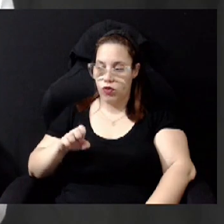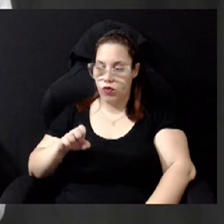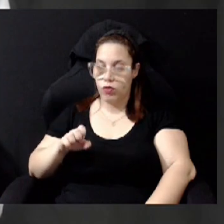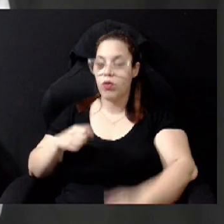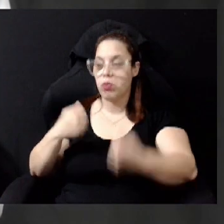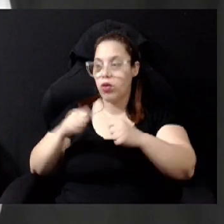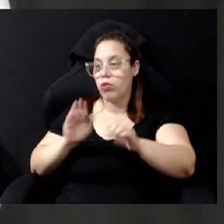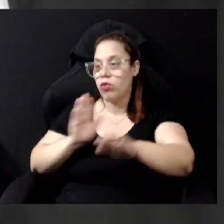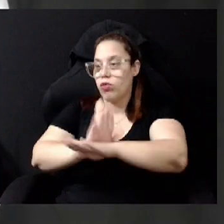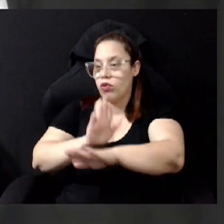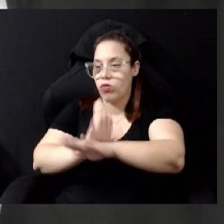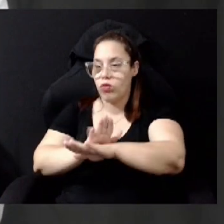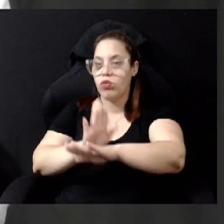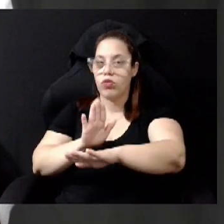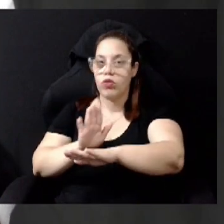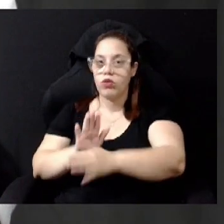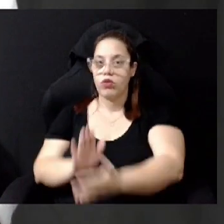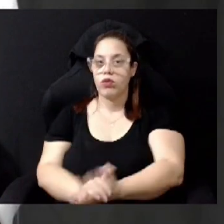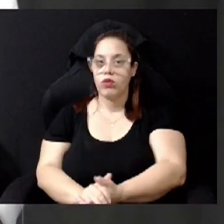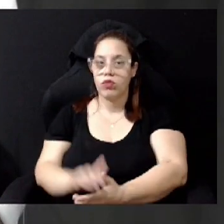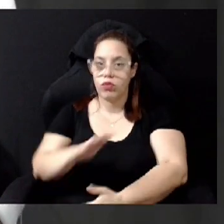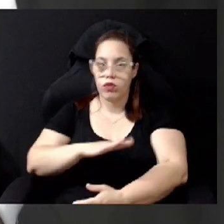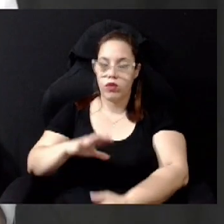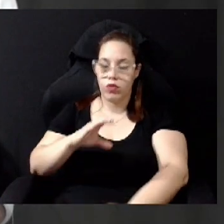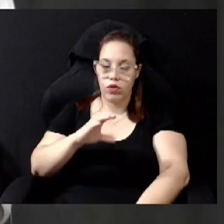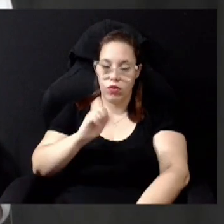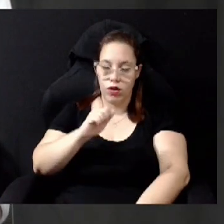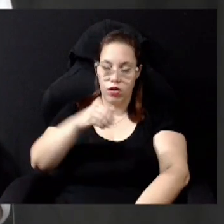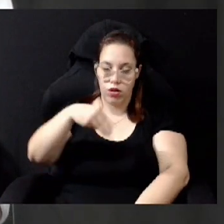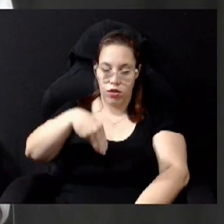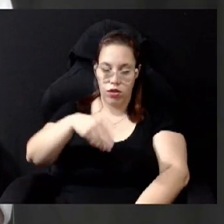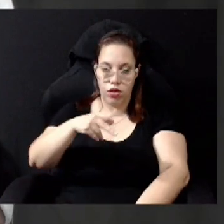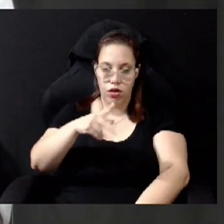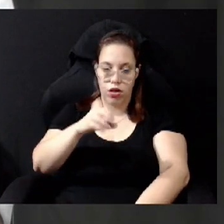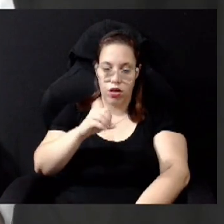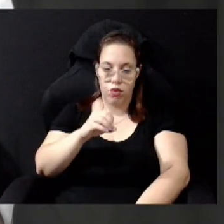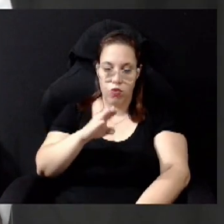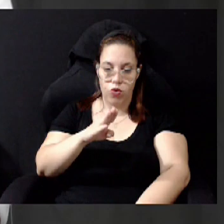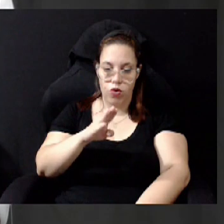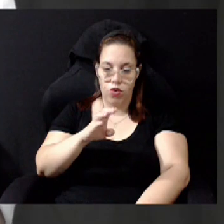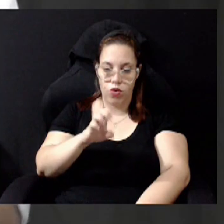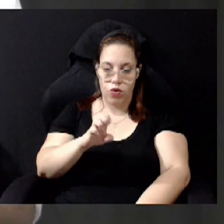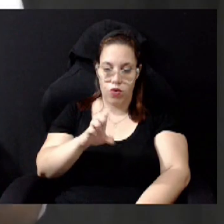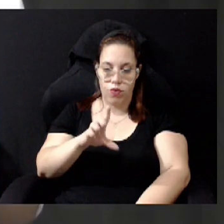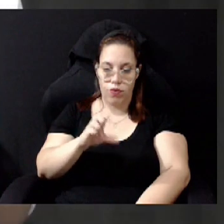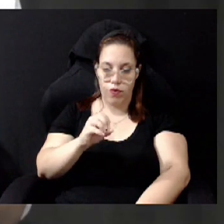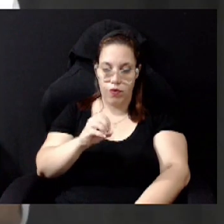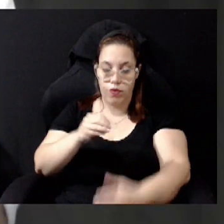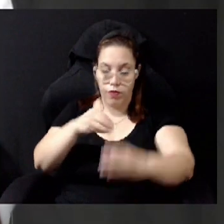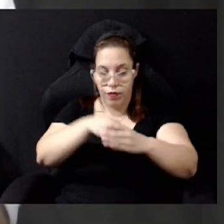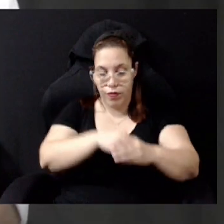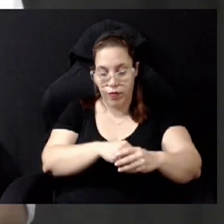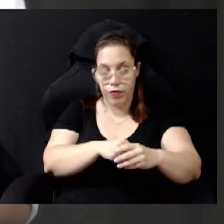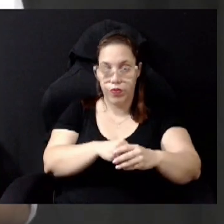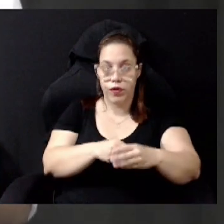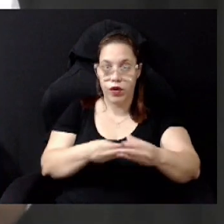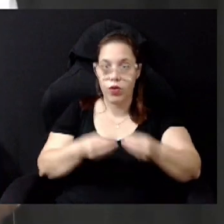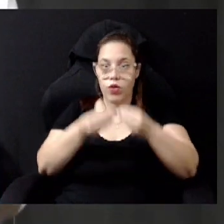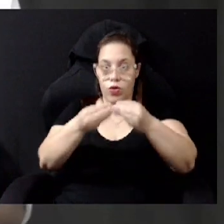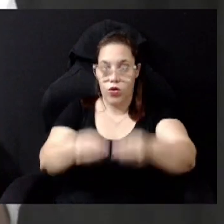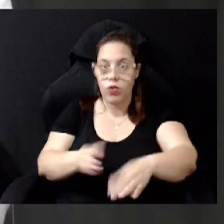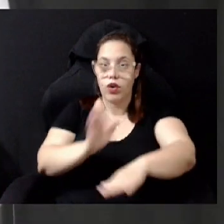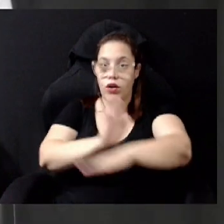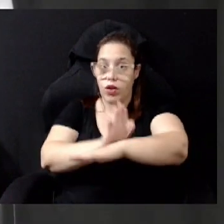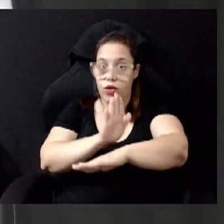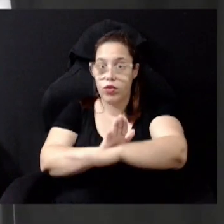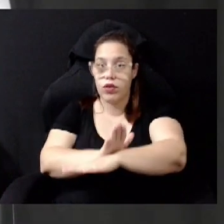também ajudamos ali na região do Campo Belo, instituições ali dentro do Campo Belo, oferecendo ajuda mesmo para